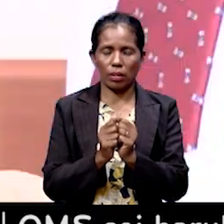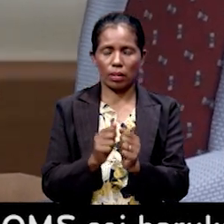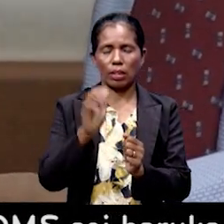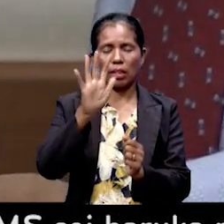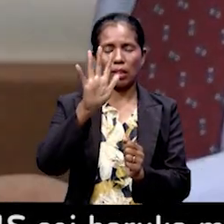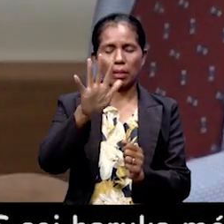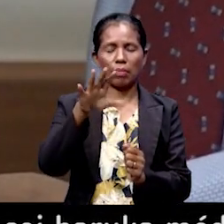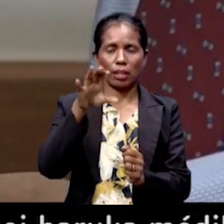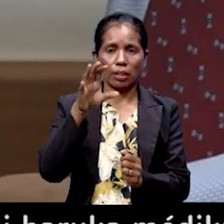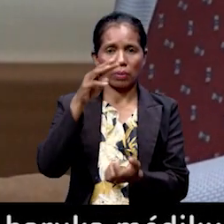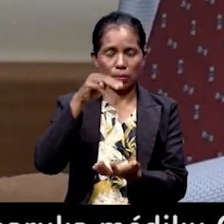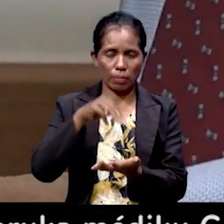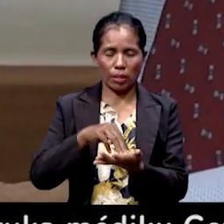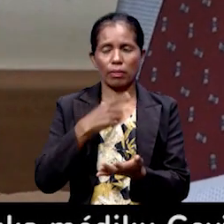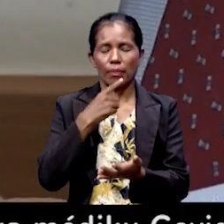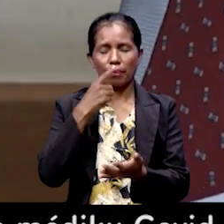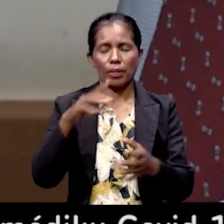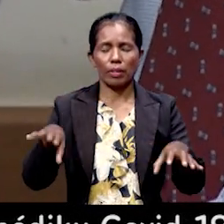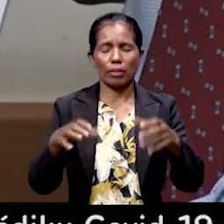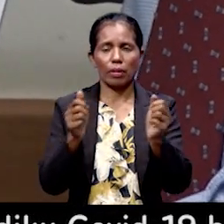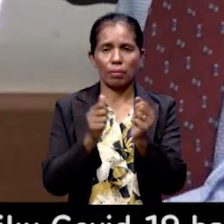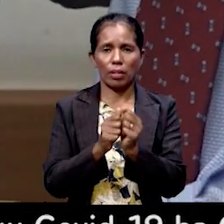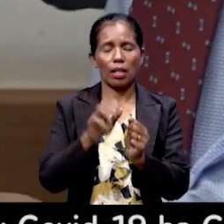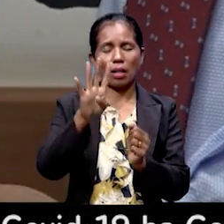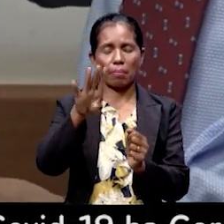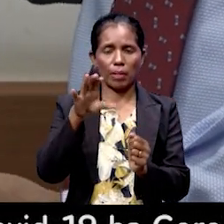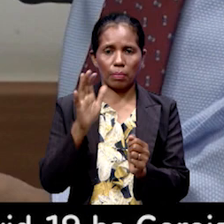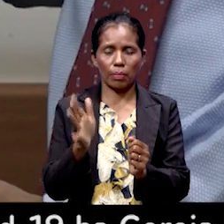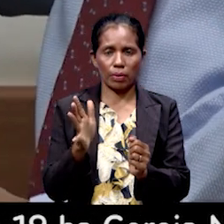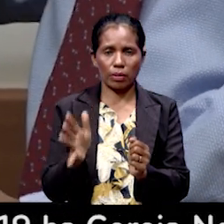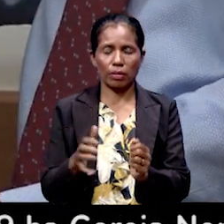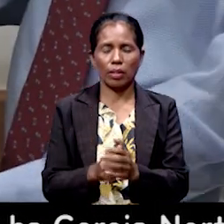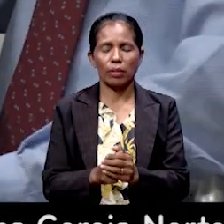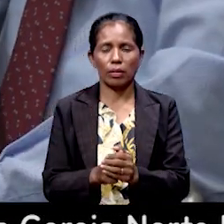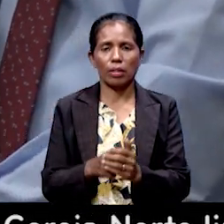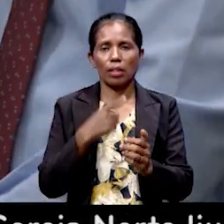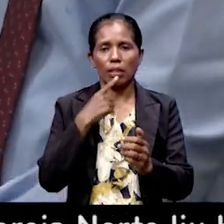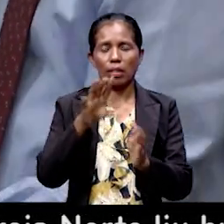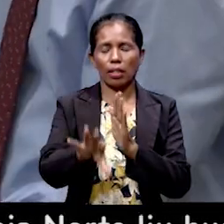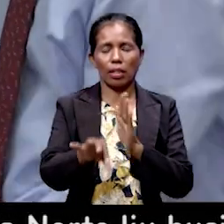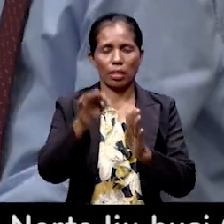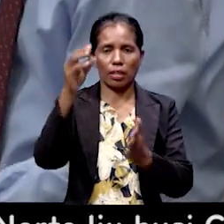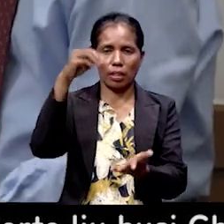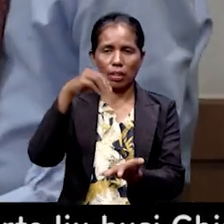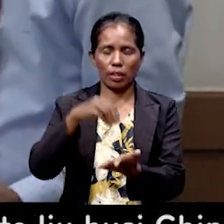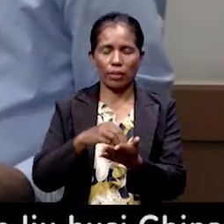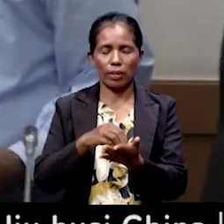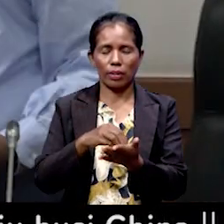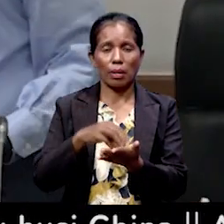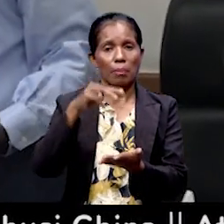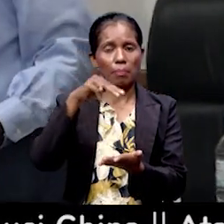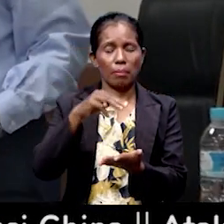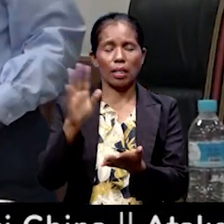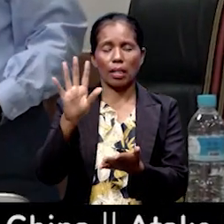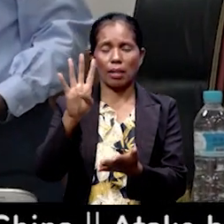resin. Bem serviço tocon atus hat nulo resincia, capital desenvolvimento retana locação tocon atus hat